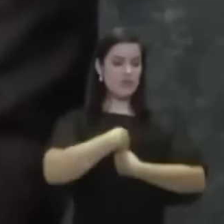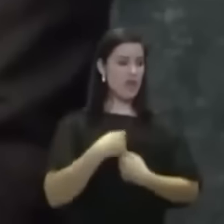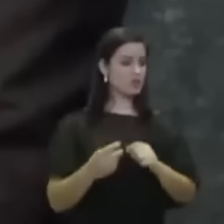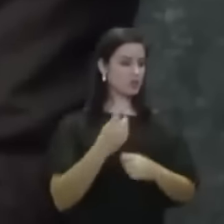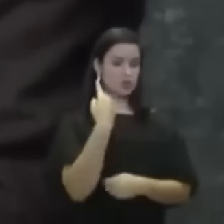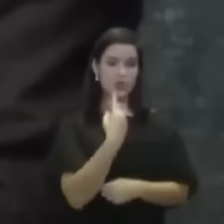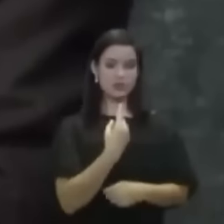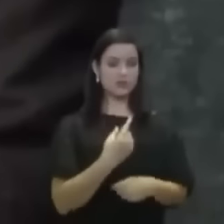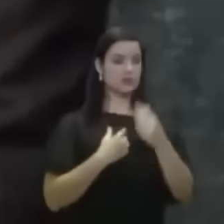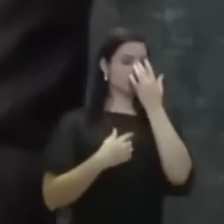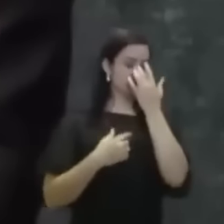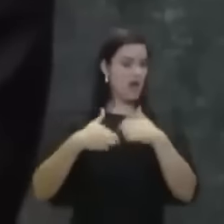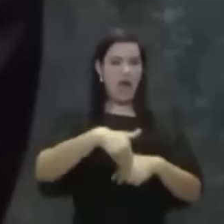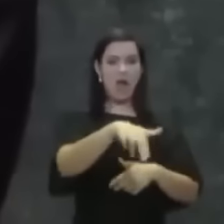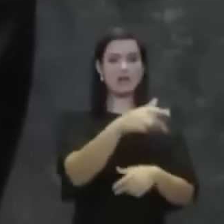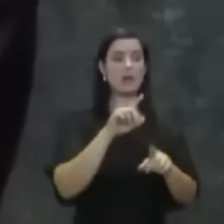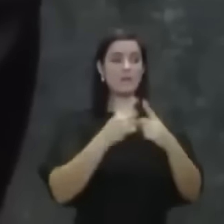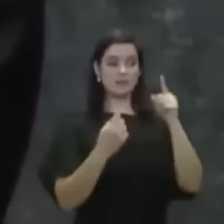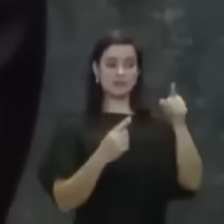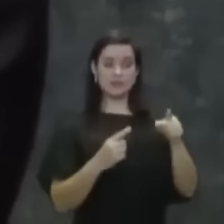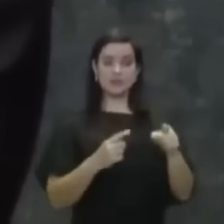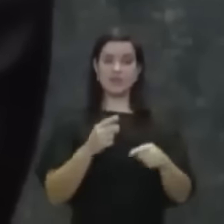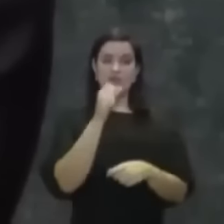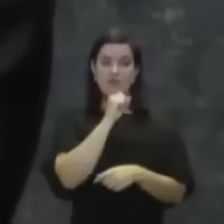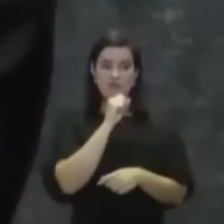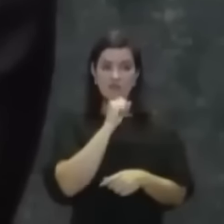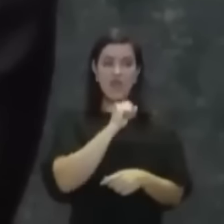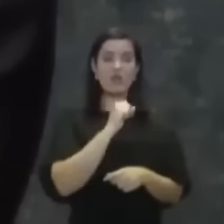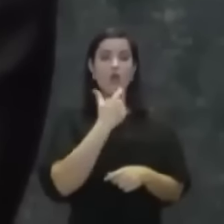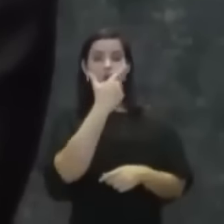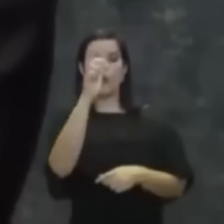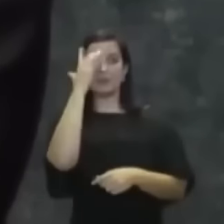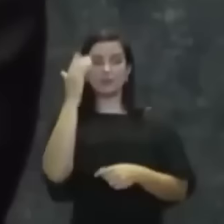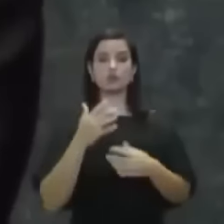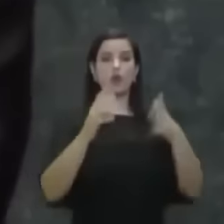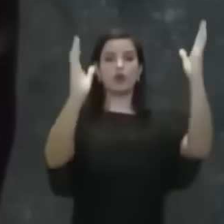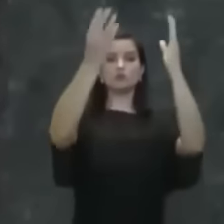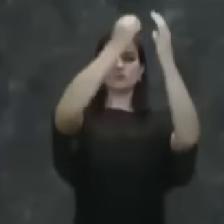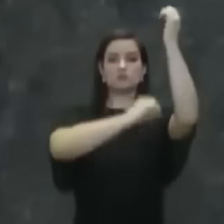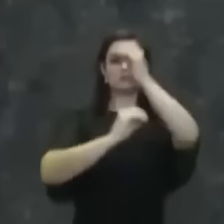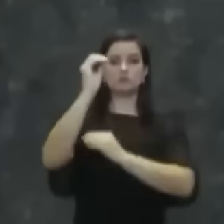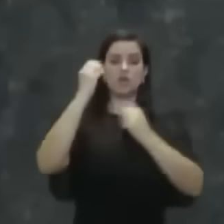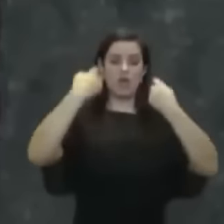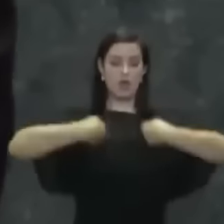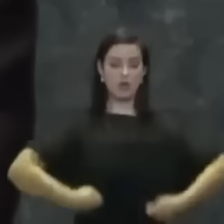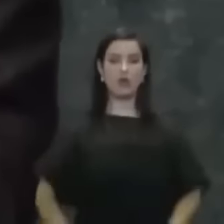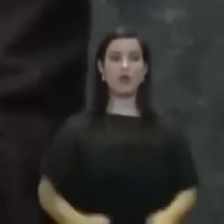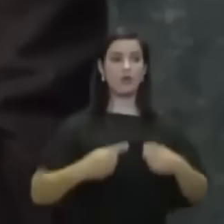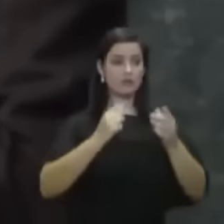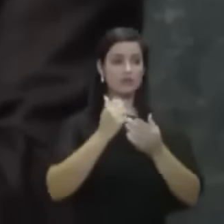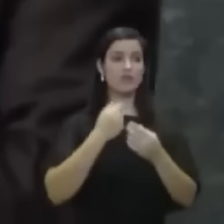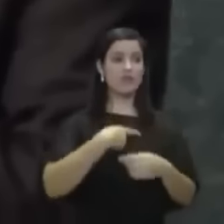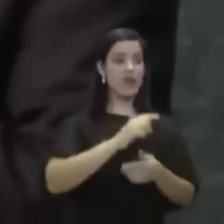Quando, porém, fores velho, estenderás as mãos, e outro te cingirá, e te levará para onde não queres.